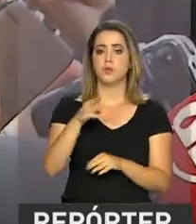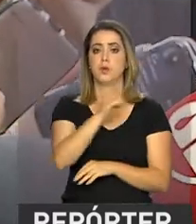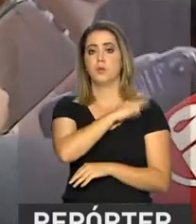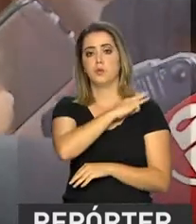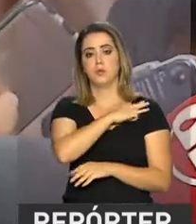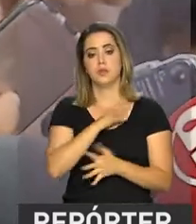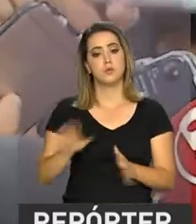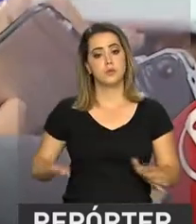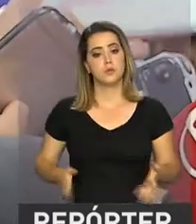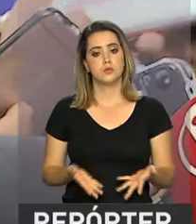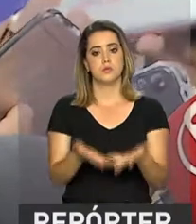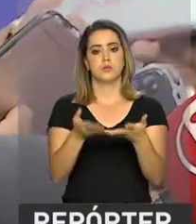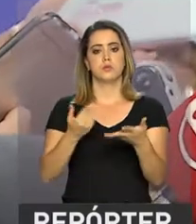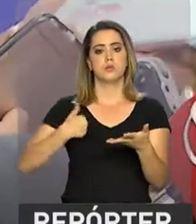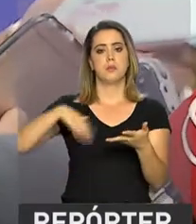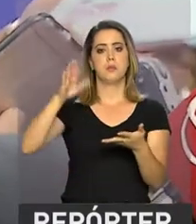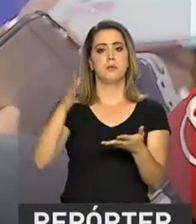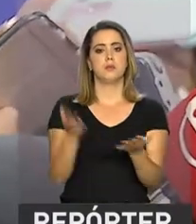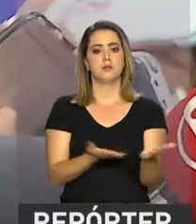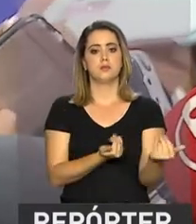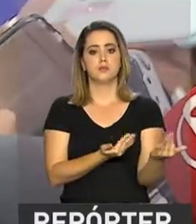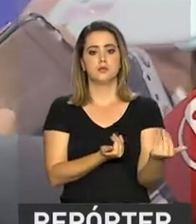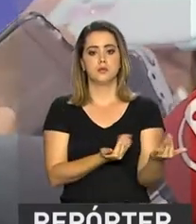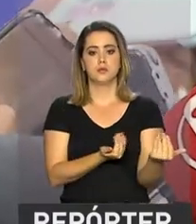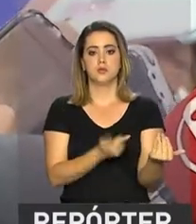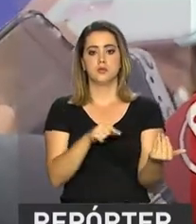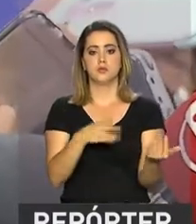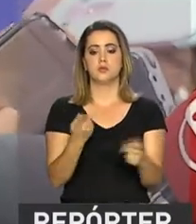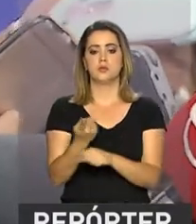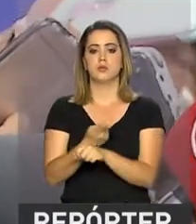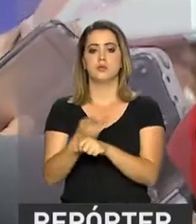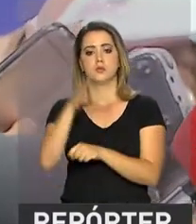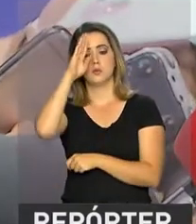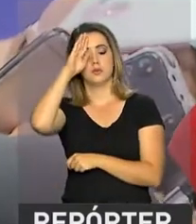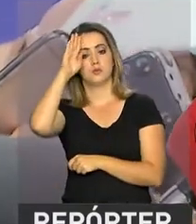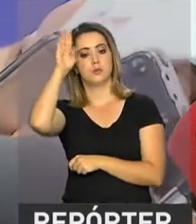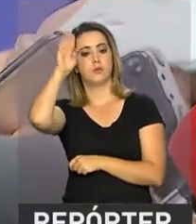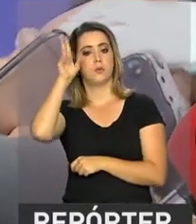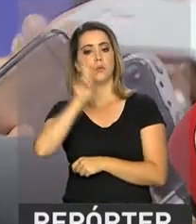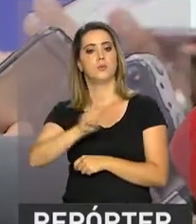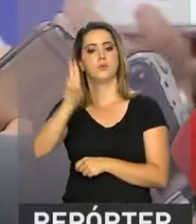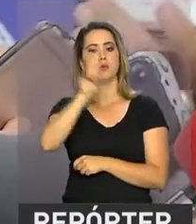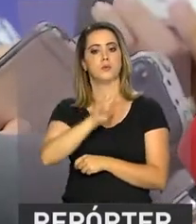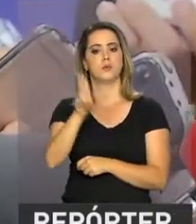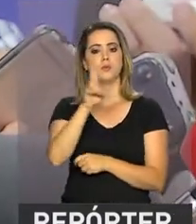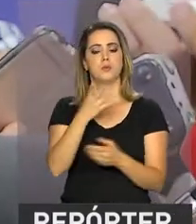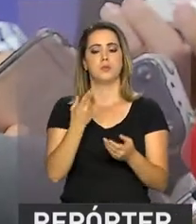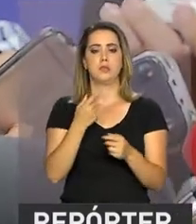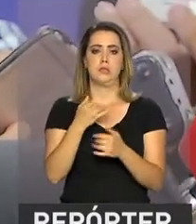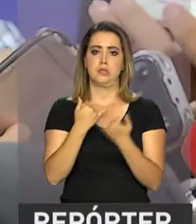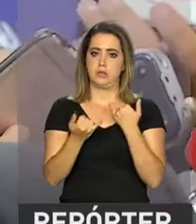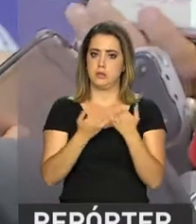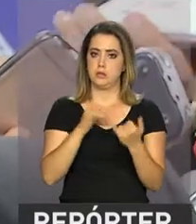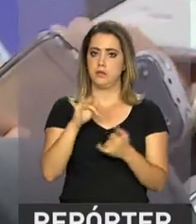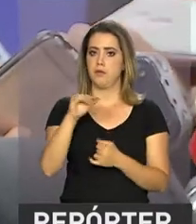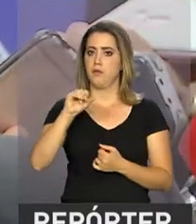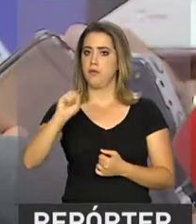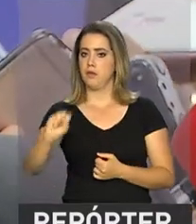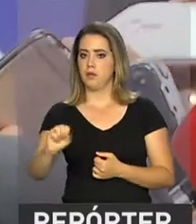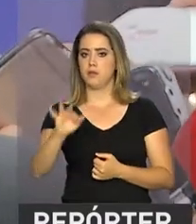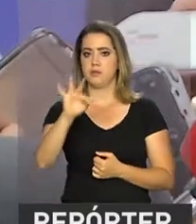motivação para que mais jovens se dirijam à educação superior, utilizando mecanismos como, por exemplo, o FIES